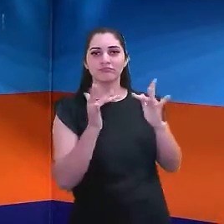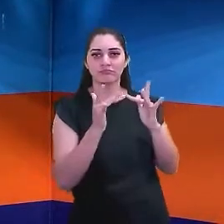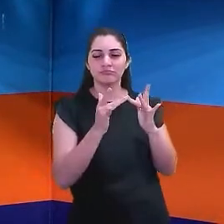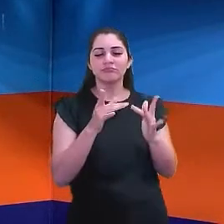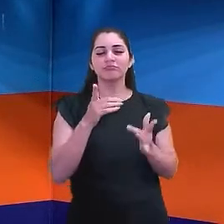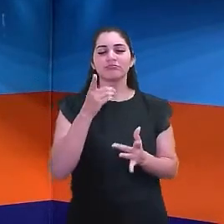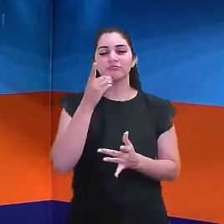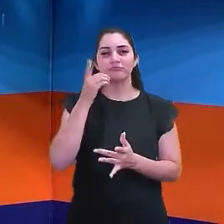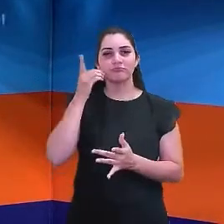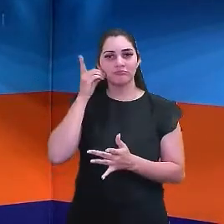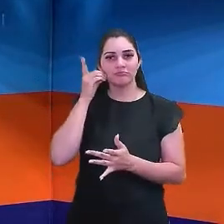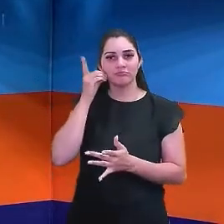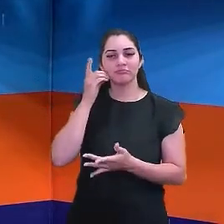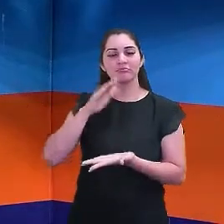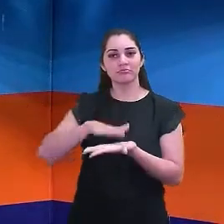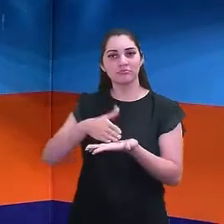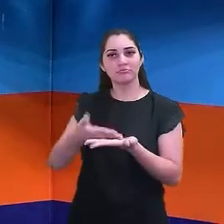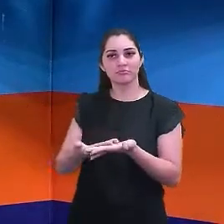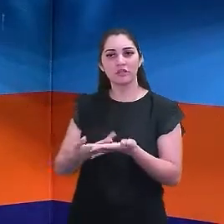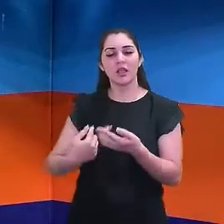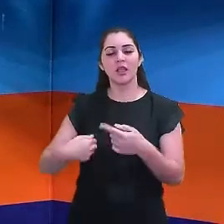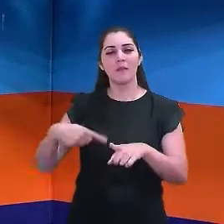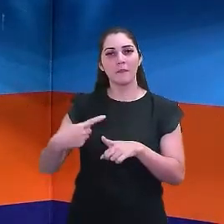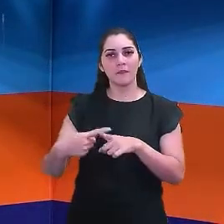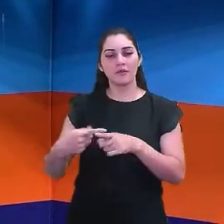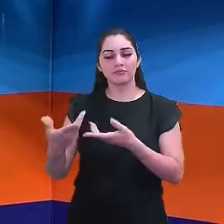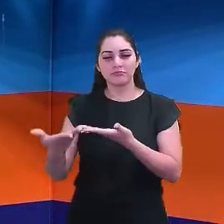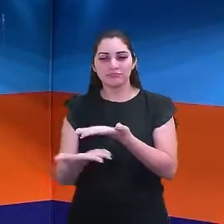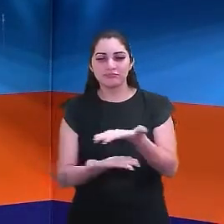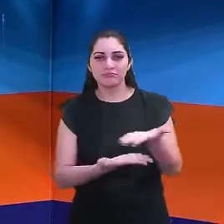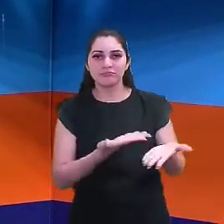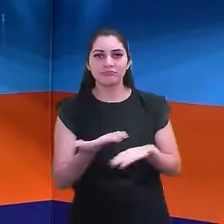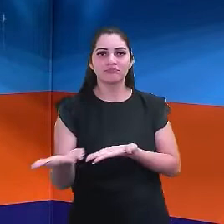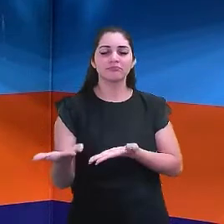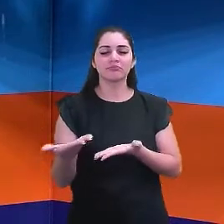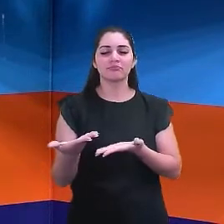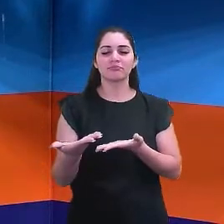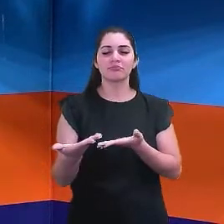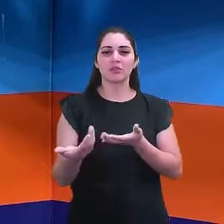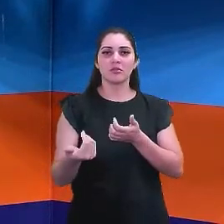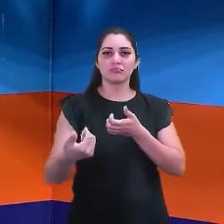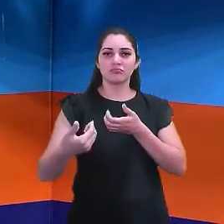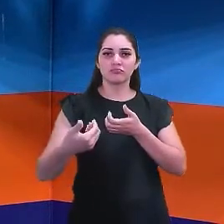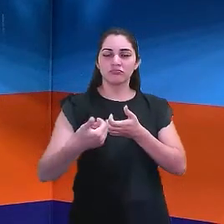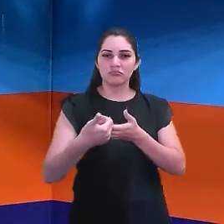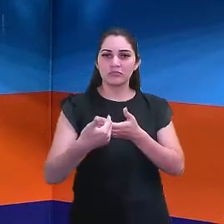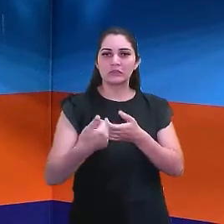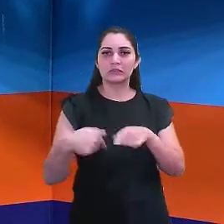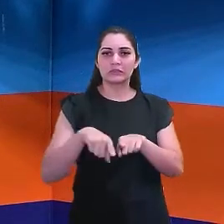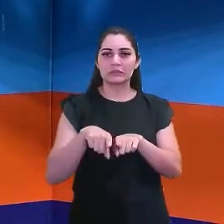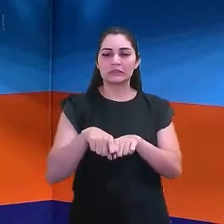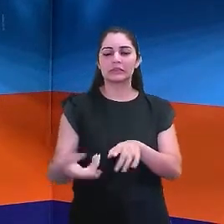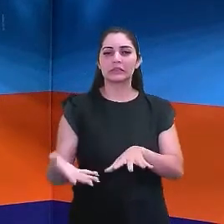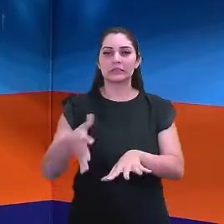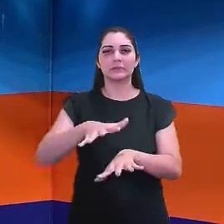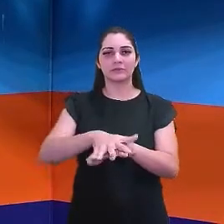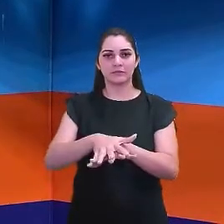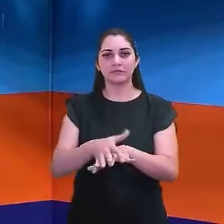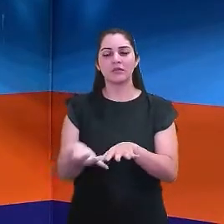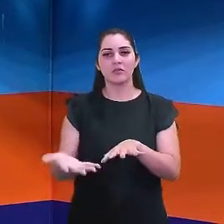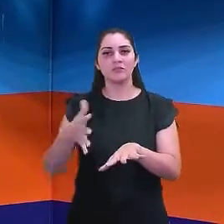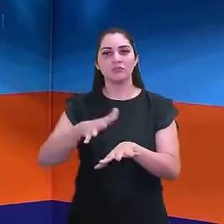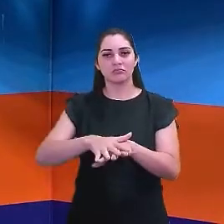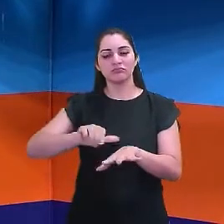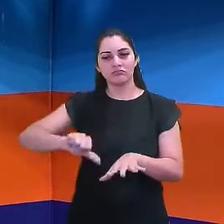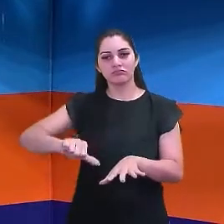Danúbia, porque ela é uma grande mediadora, ela é uma grande ponte para que haja aqui inclusão, e uma inclusão de